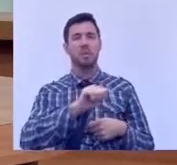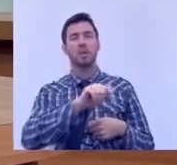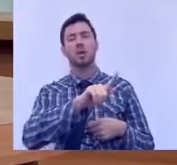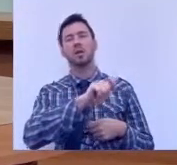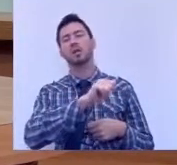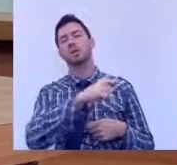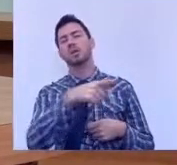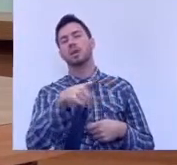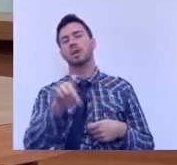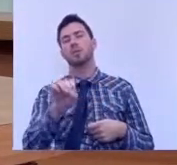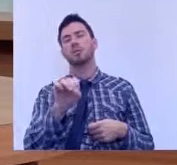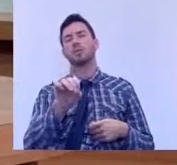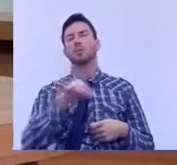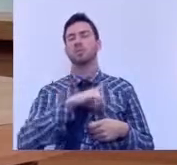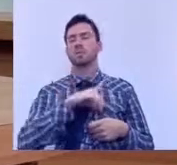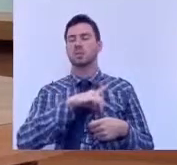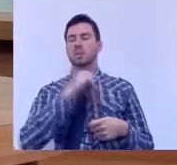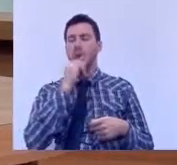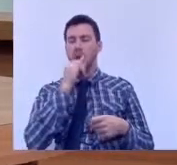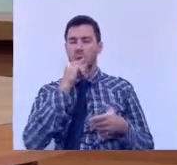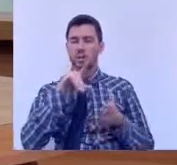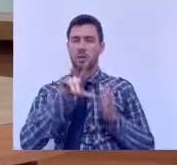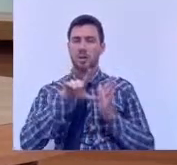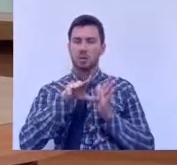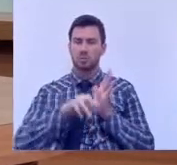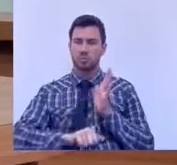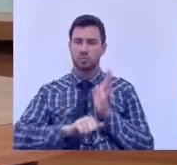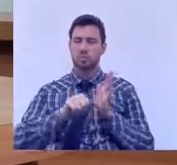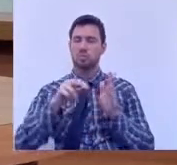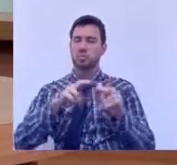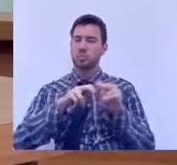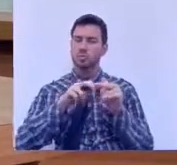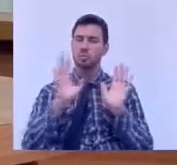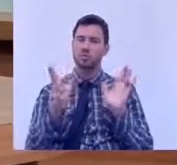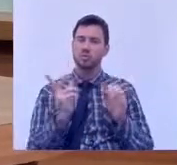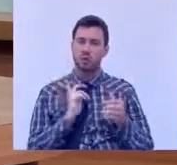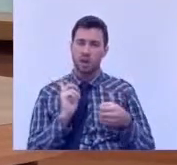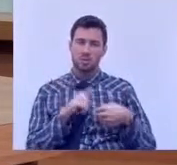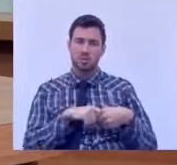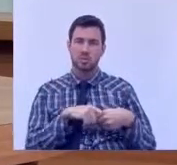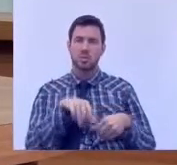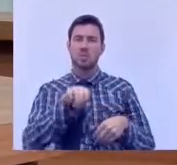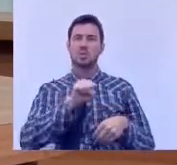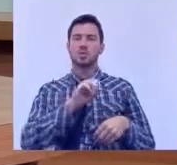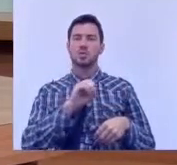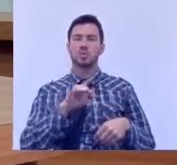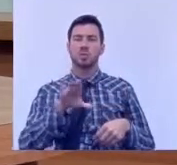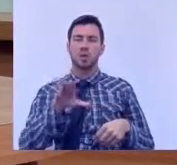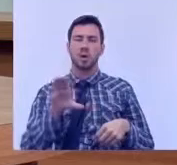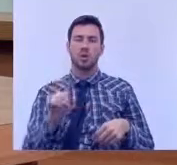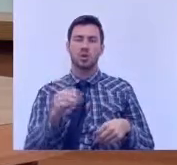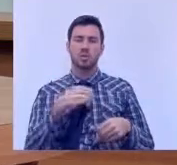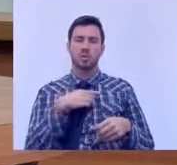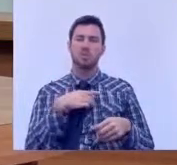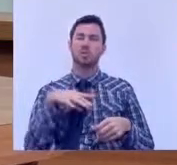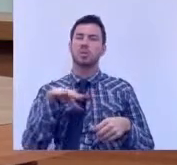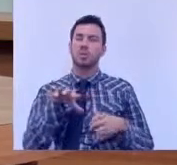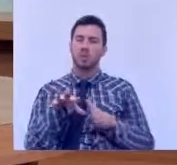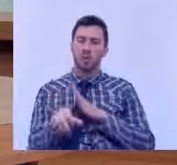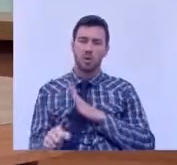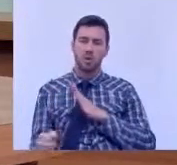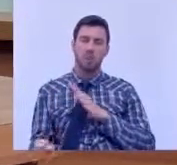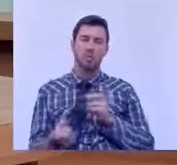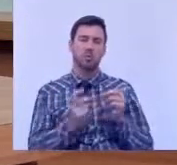sócio, né, do comerciante, de tanta vez que é assaltado para poder levar os pertences para vender na Feira do Rolo.